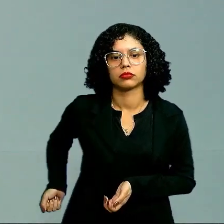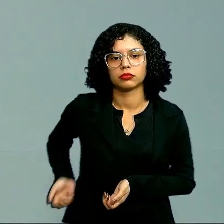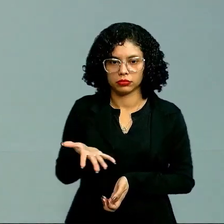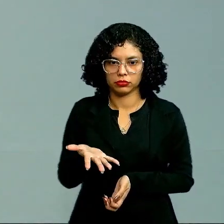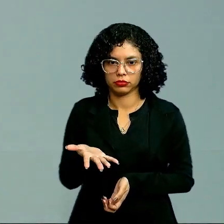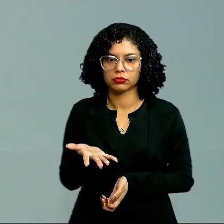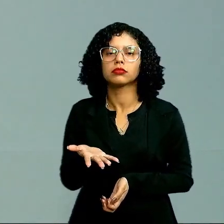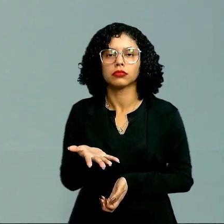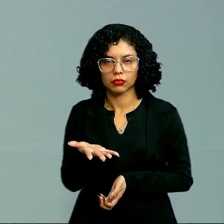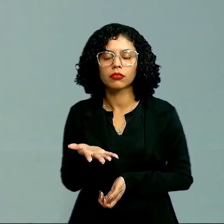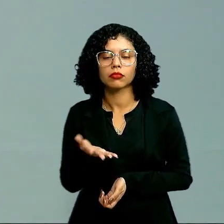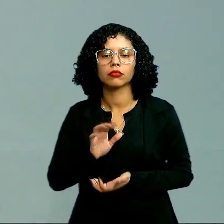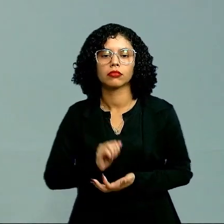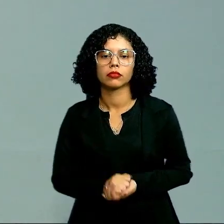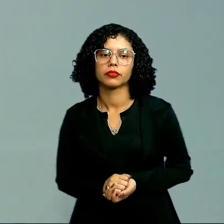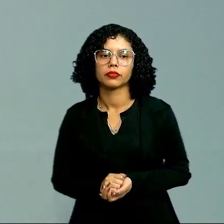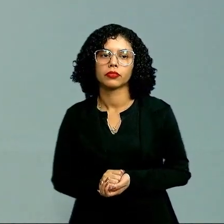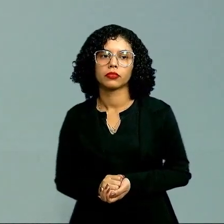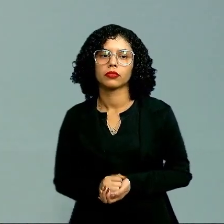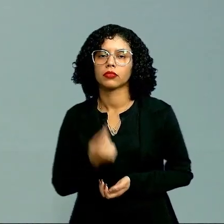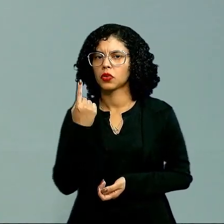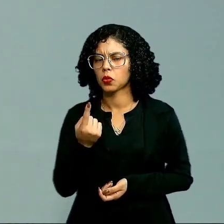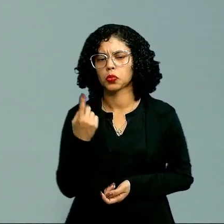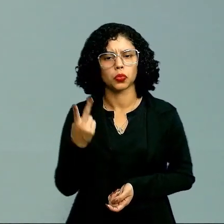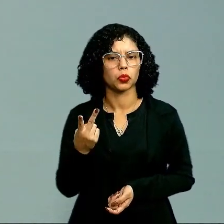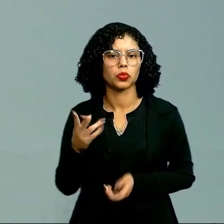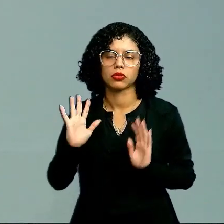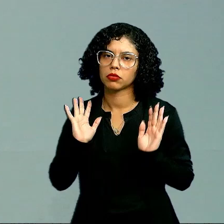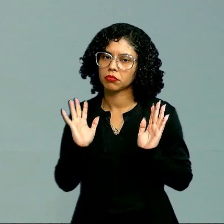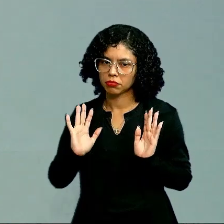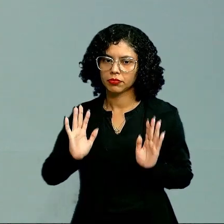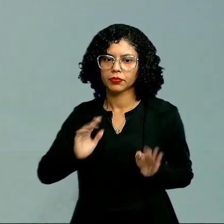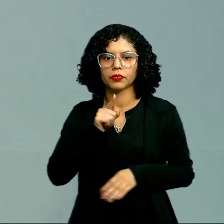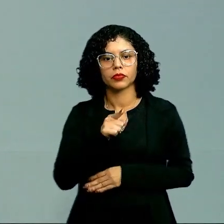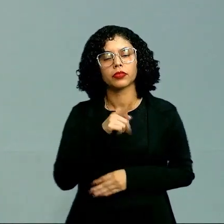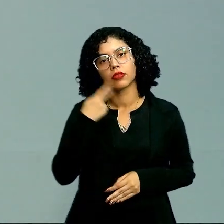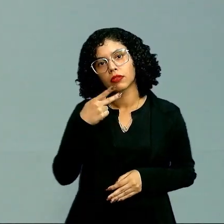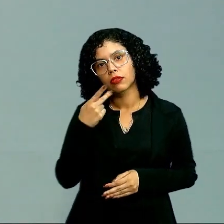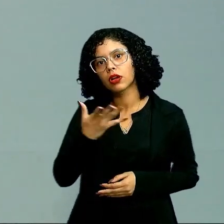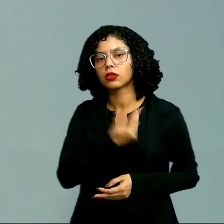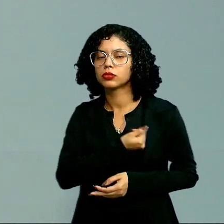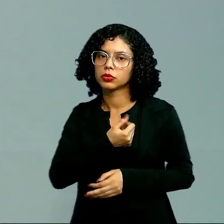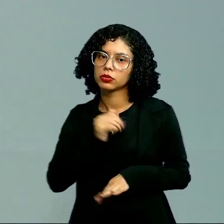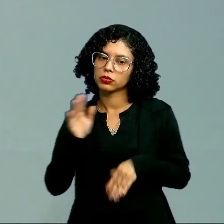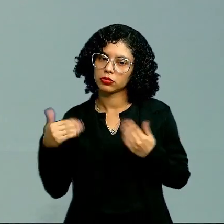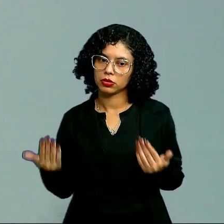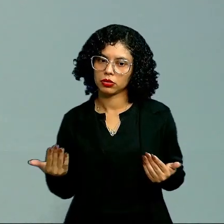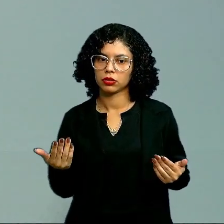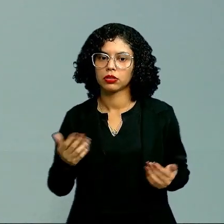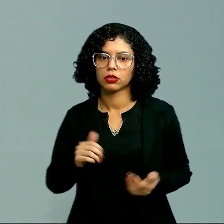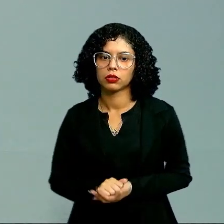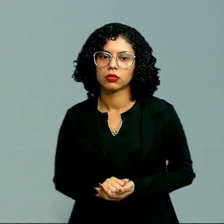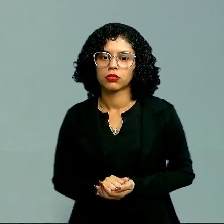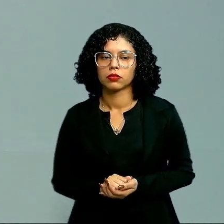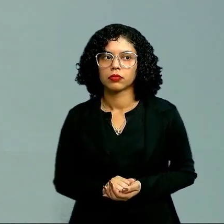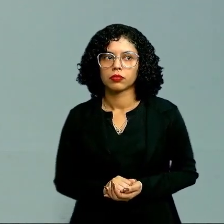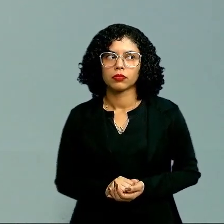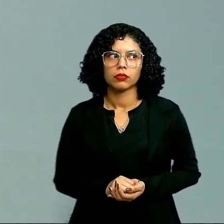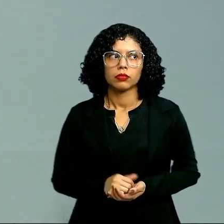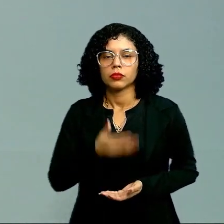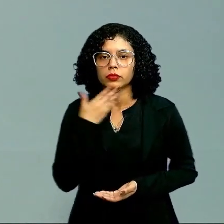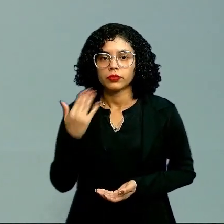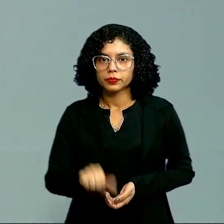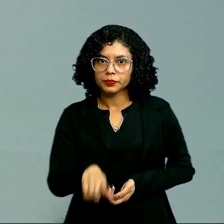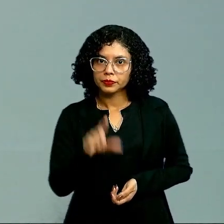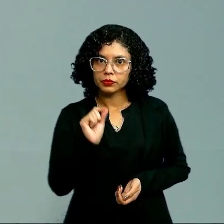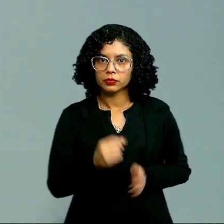jogar. Tá? Eles jogam um dado, 2, e você diz aquela numeração, tá? De